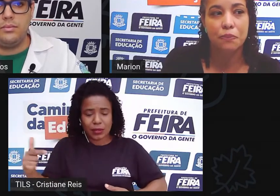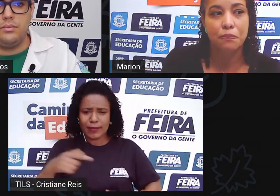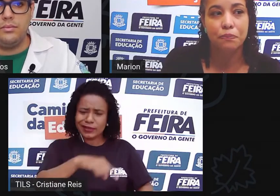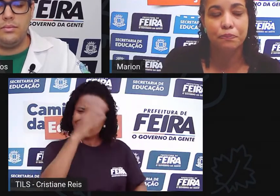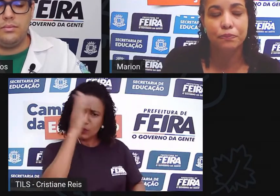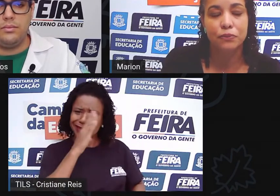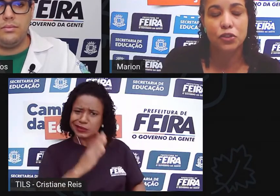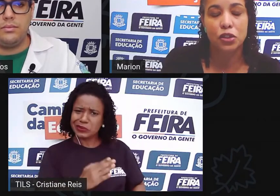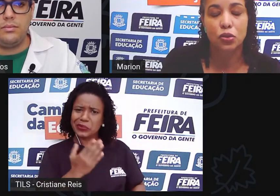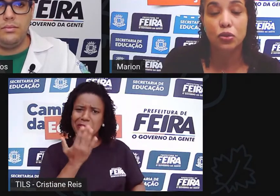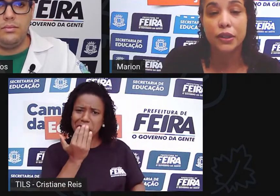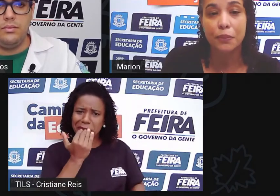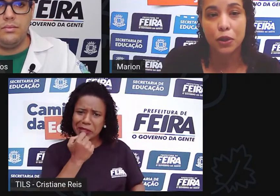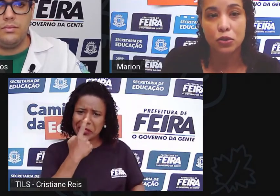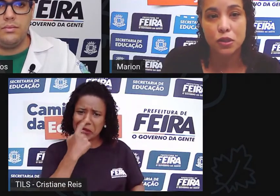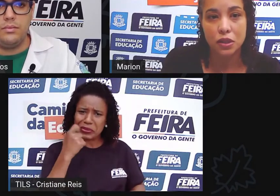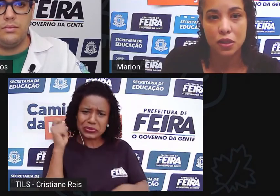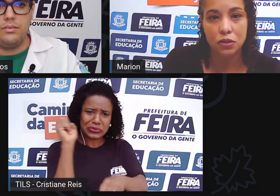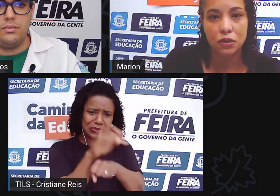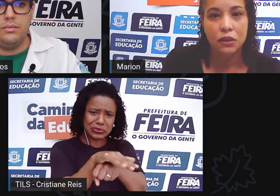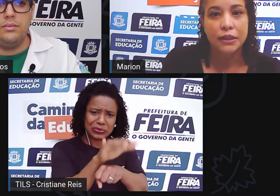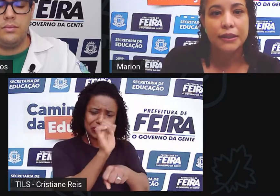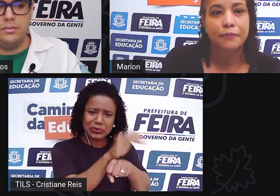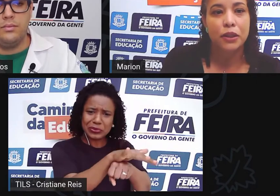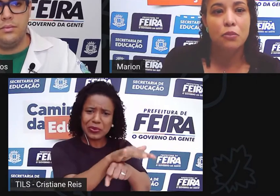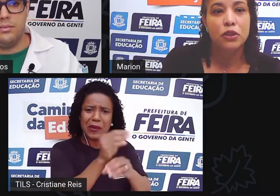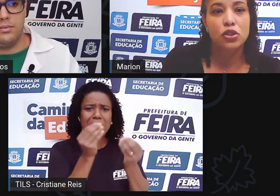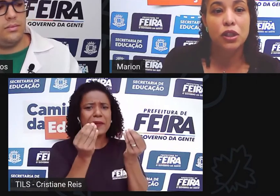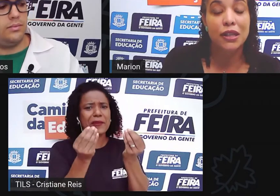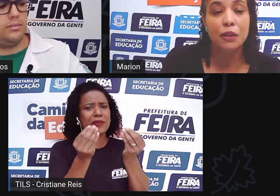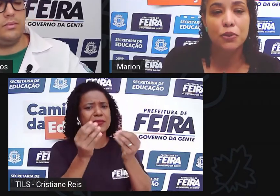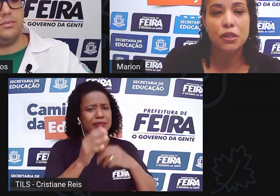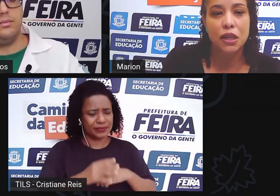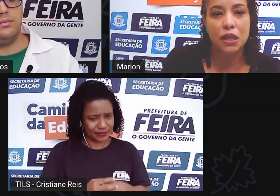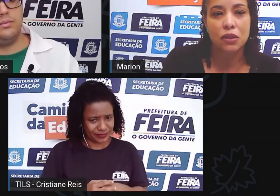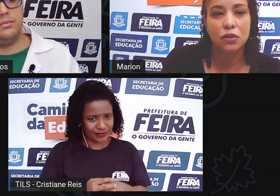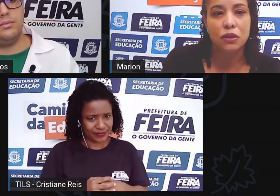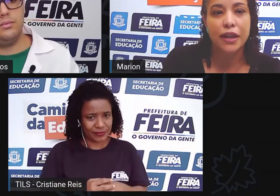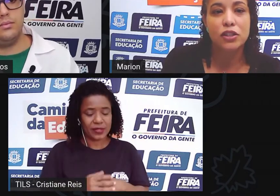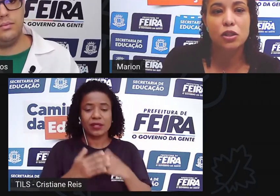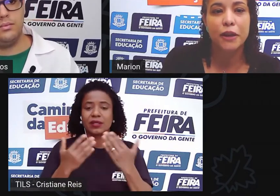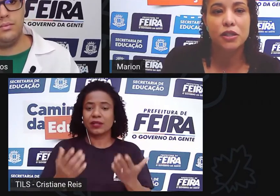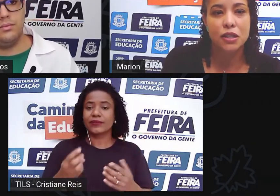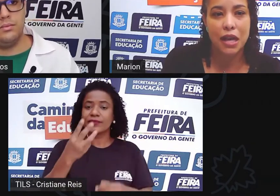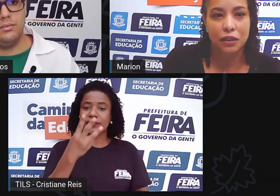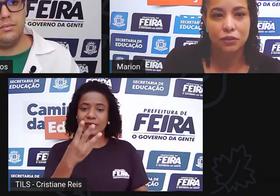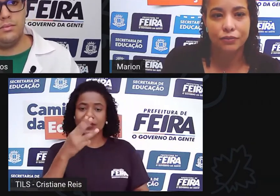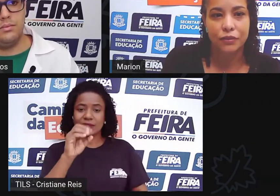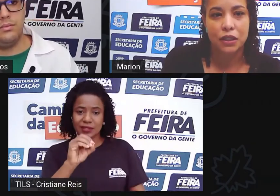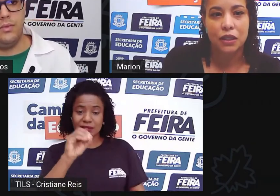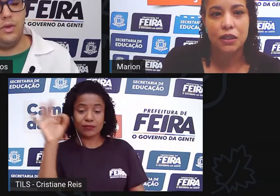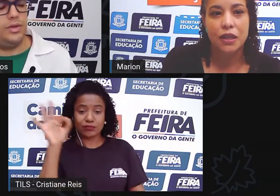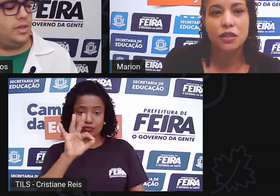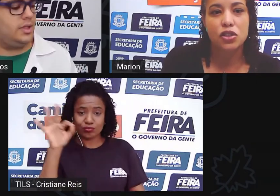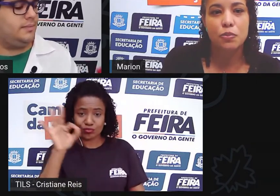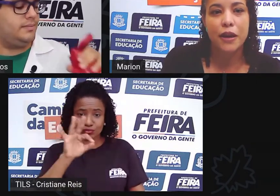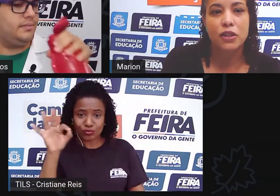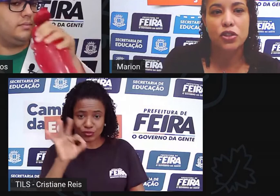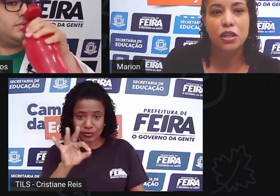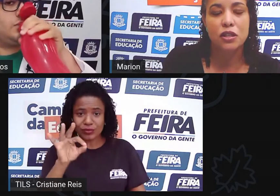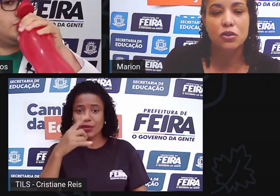que de tudo que é produzido, pelo menos 30% é desperdiçado. Nossa. E